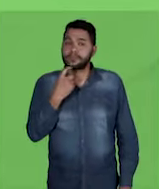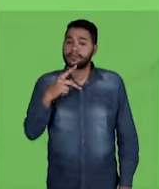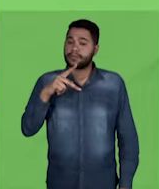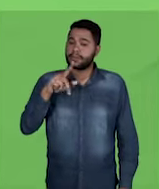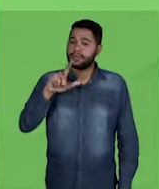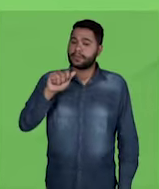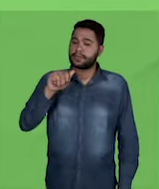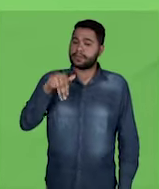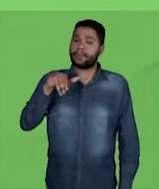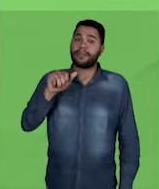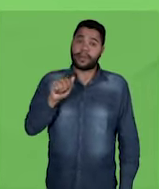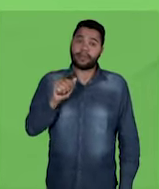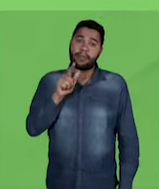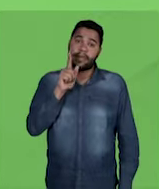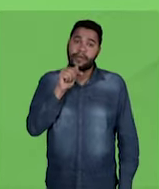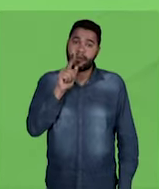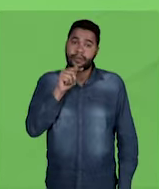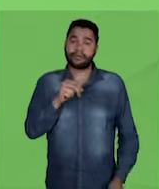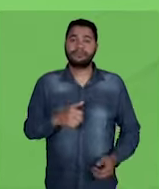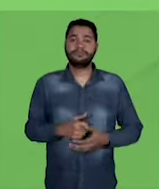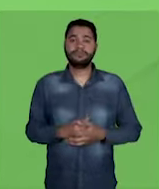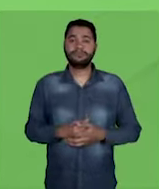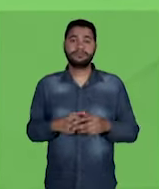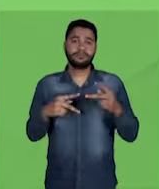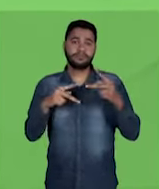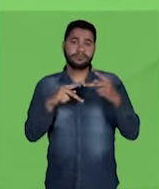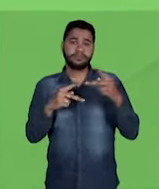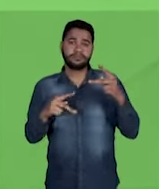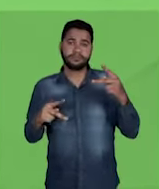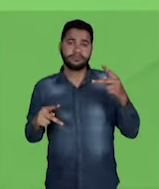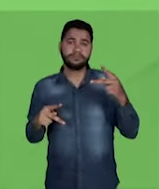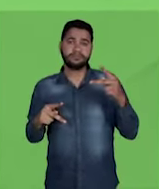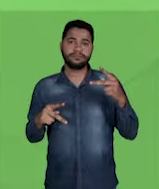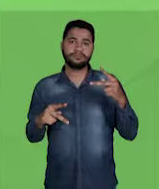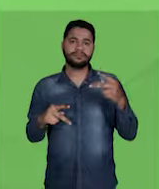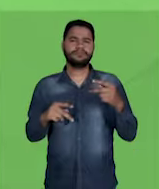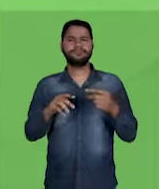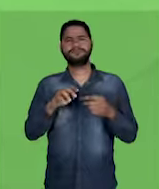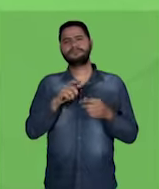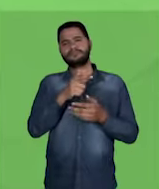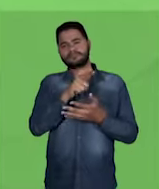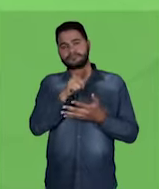plasma, é água. Água, proteínas, eletrólitos e